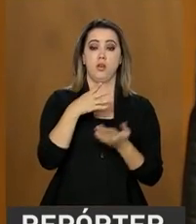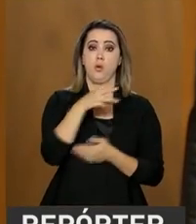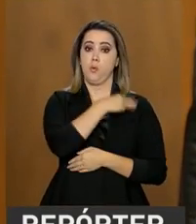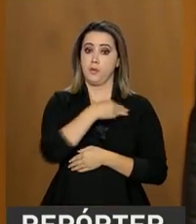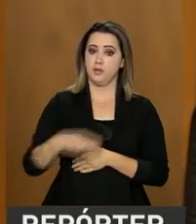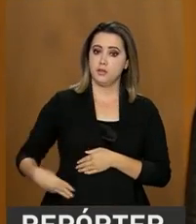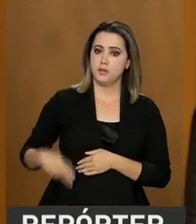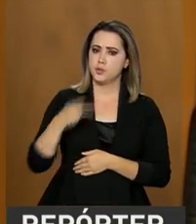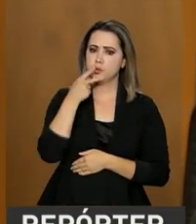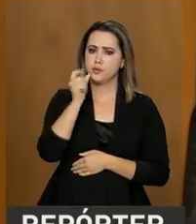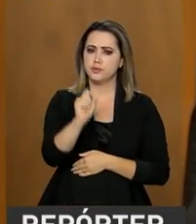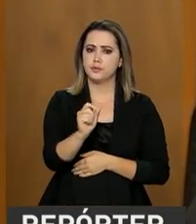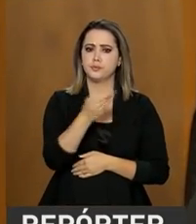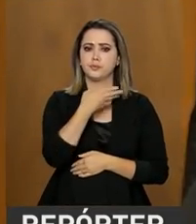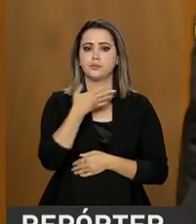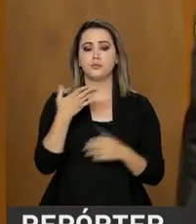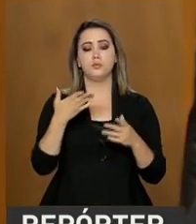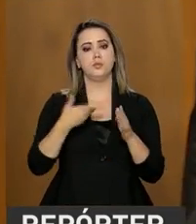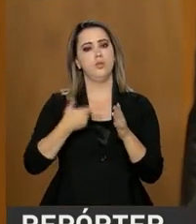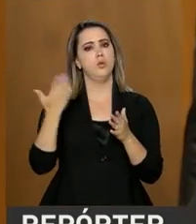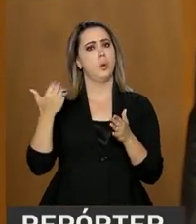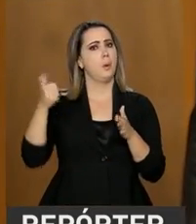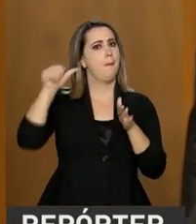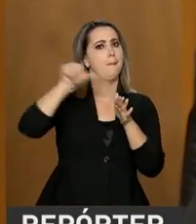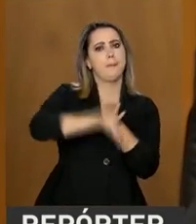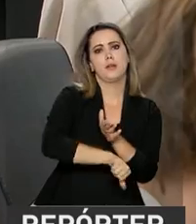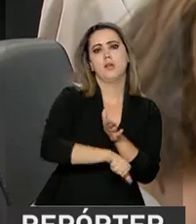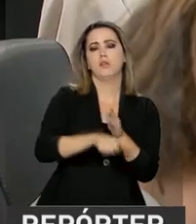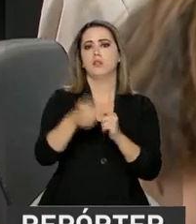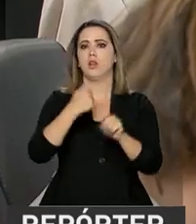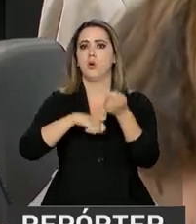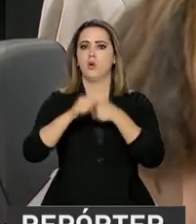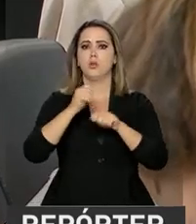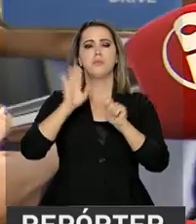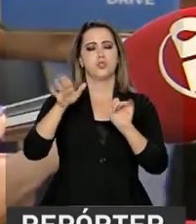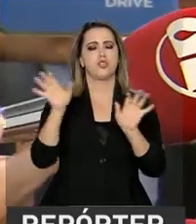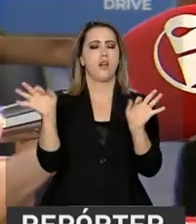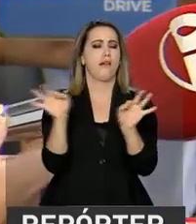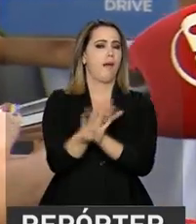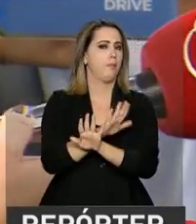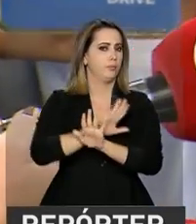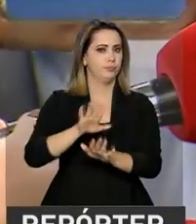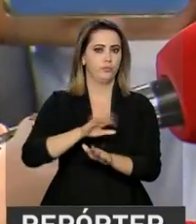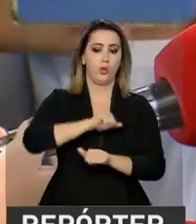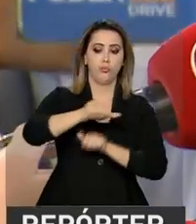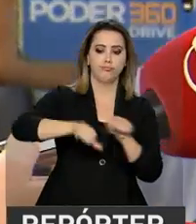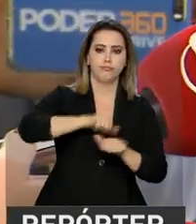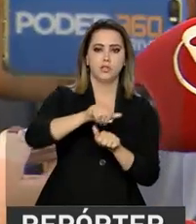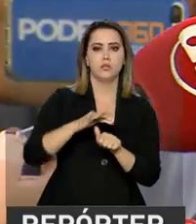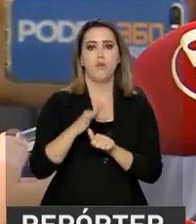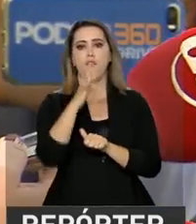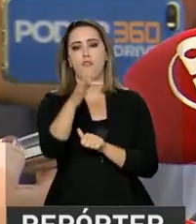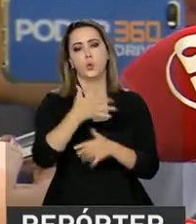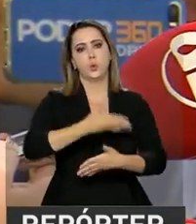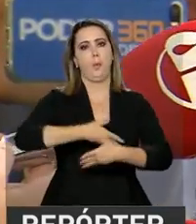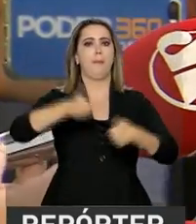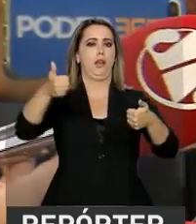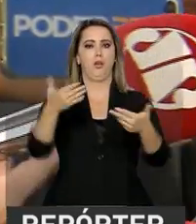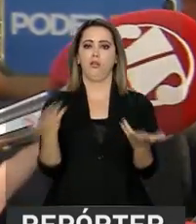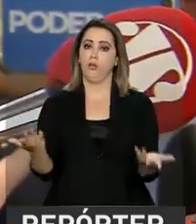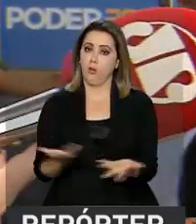Nogueira defendeu que o pior momento da economia brasileira já passou futuro promissor